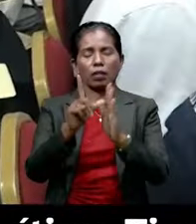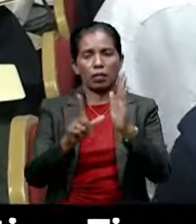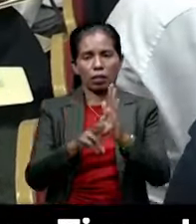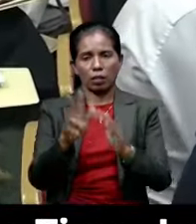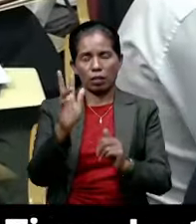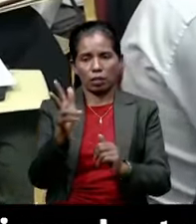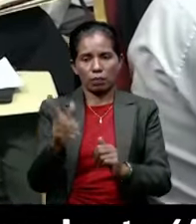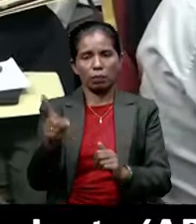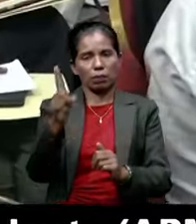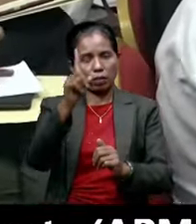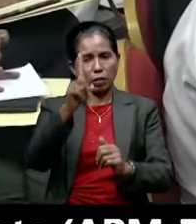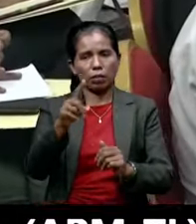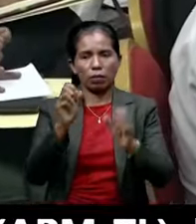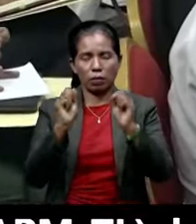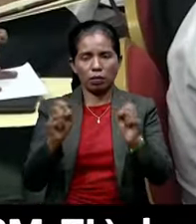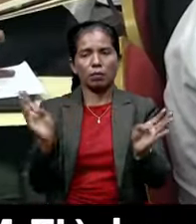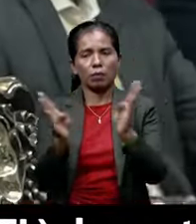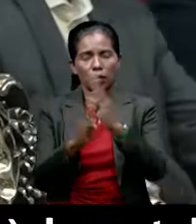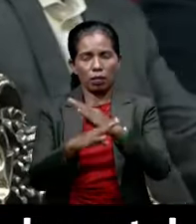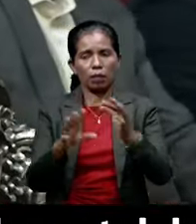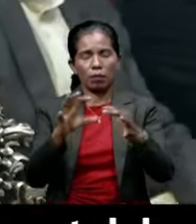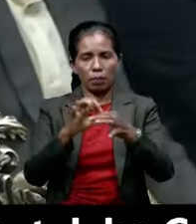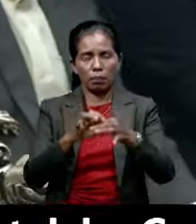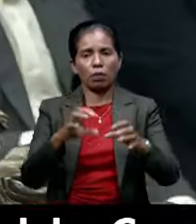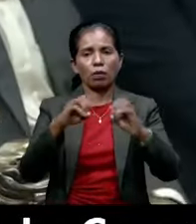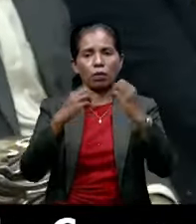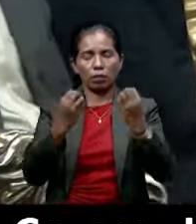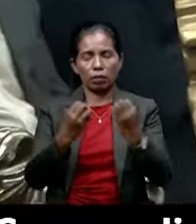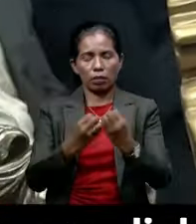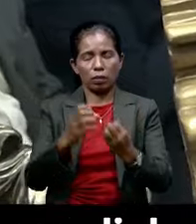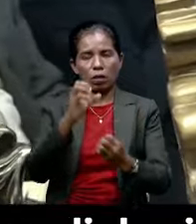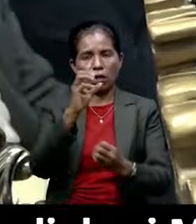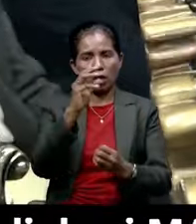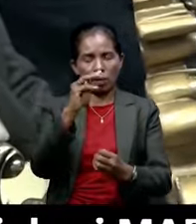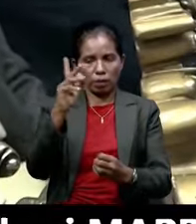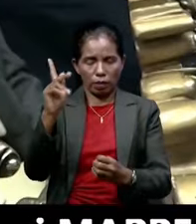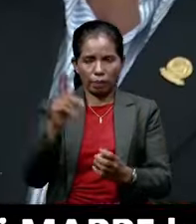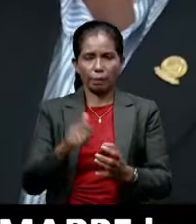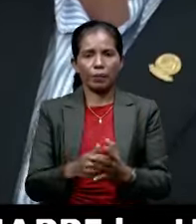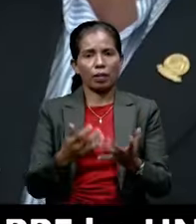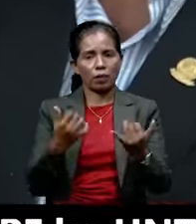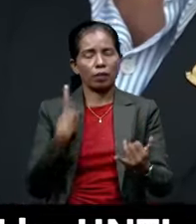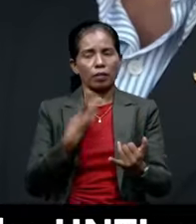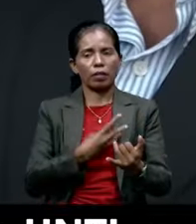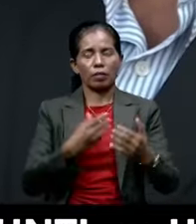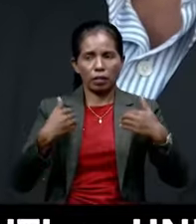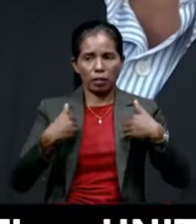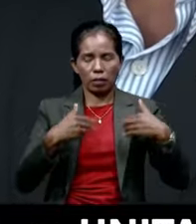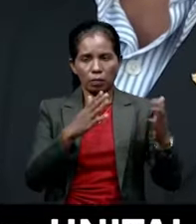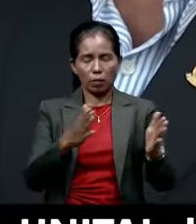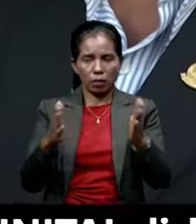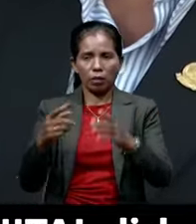nulo racinida, onde Bele sai membro pleno da organização Rafere. Katak agora ita ia proseso